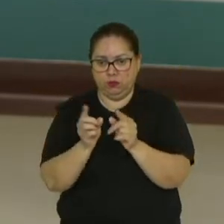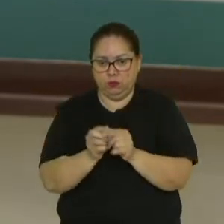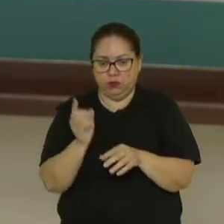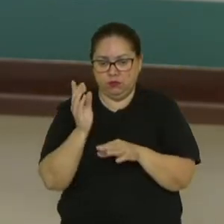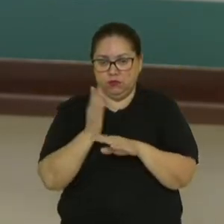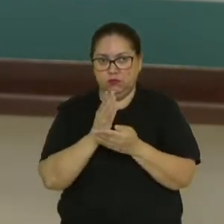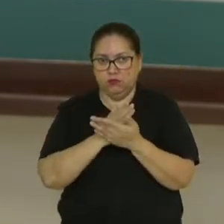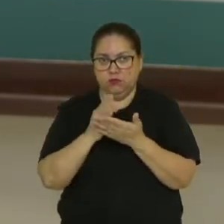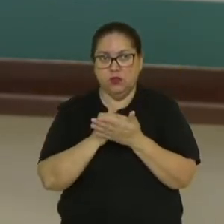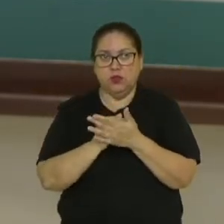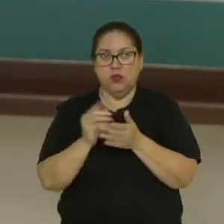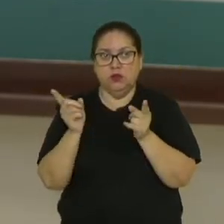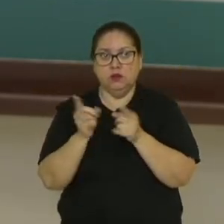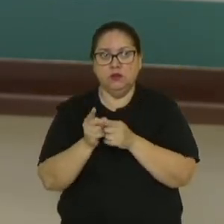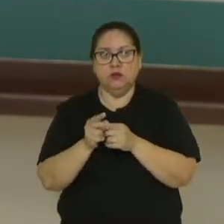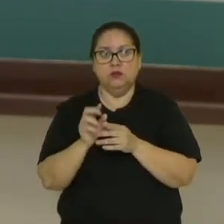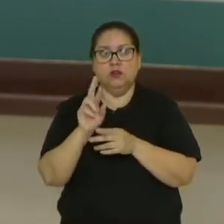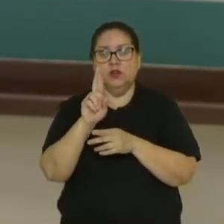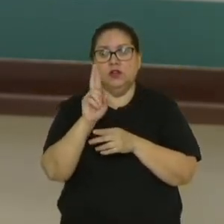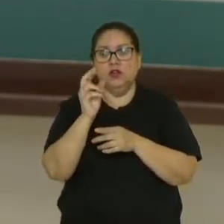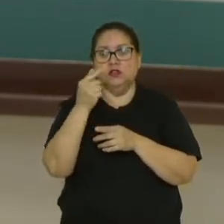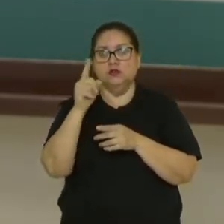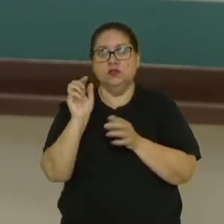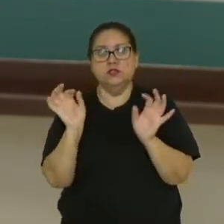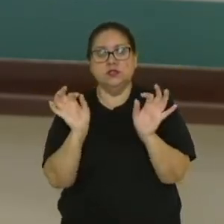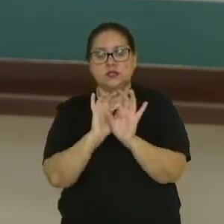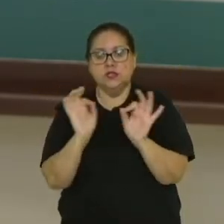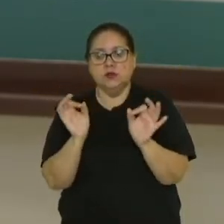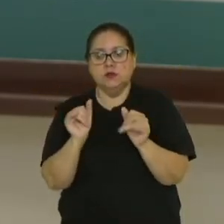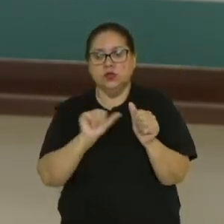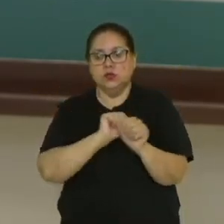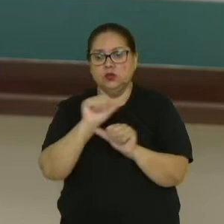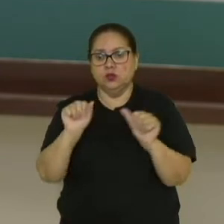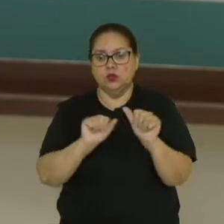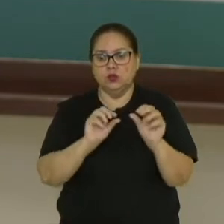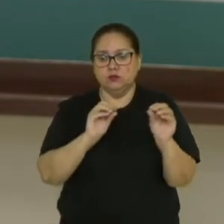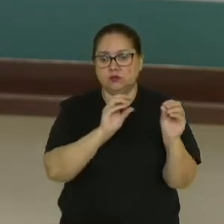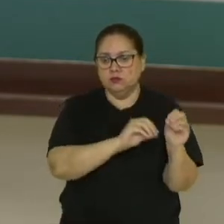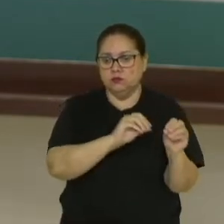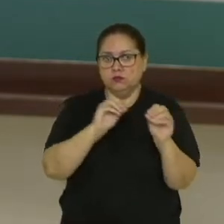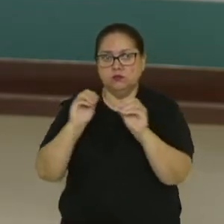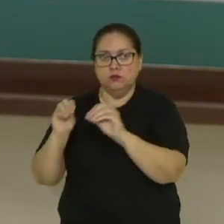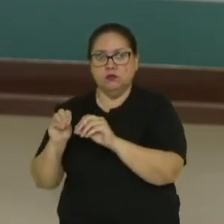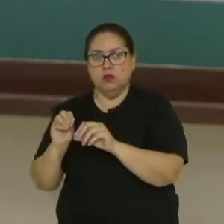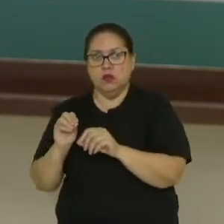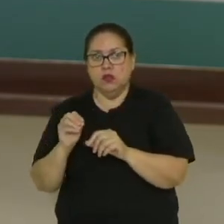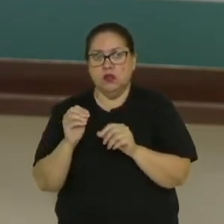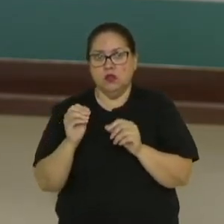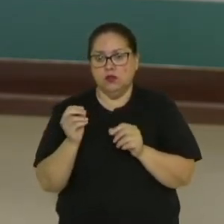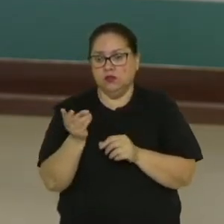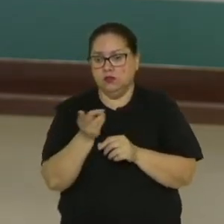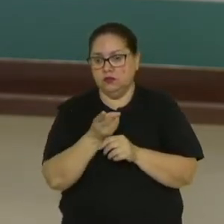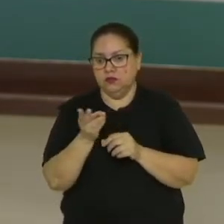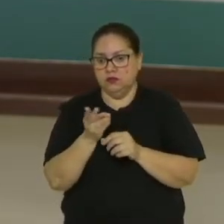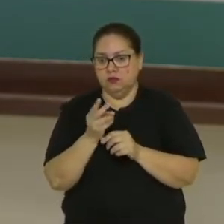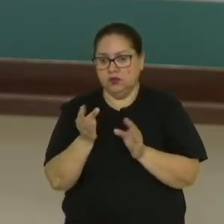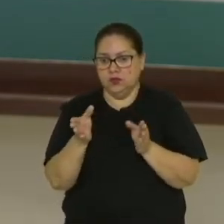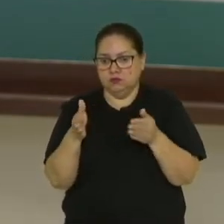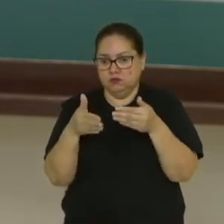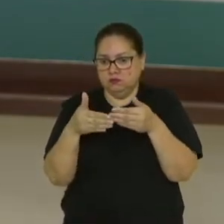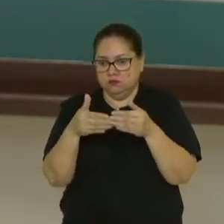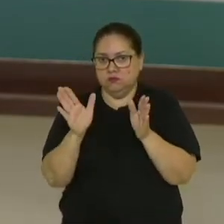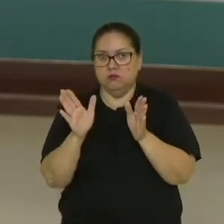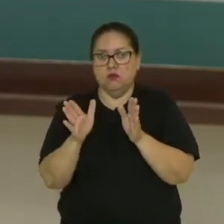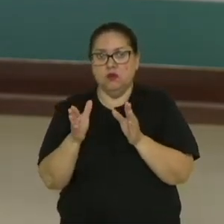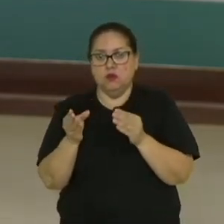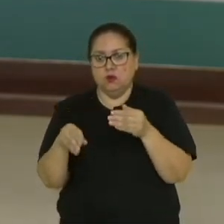substâncias menores. E reação de simples troca ou deslocamento. Então a gente tem aqui uma substância mais complexa, uma